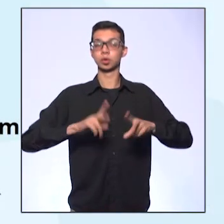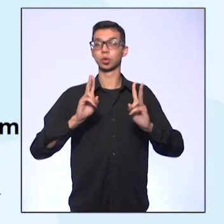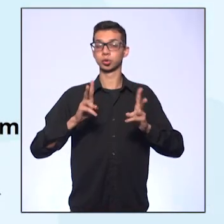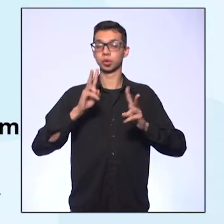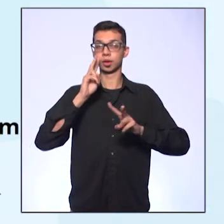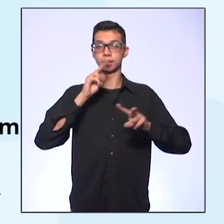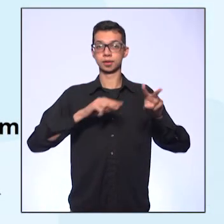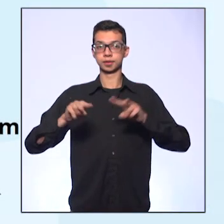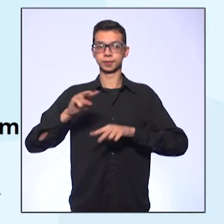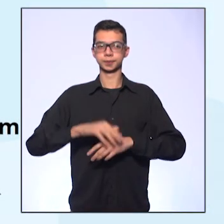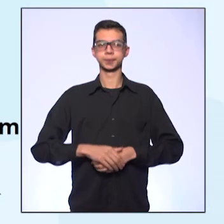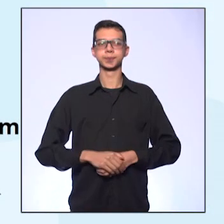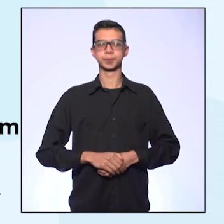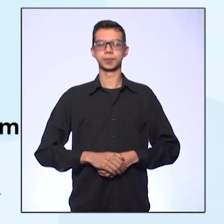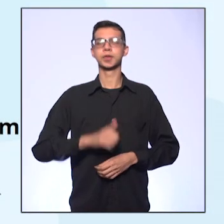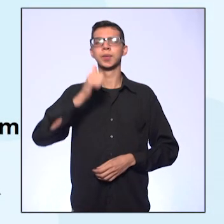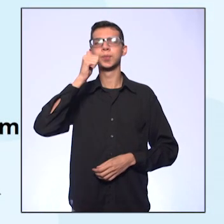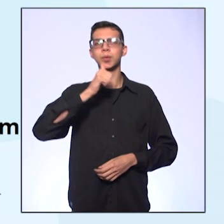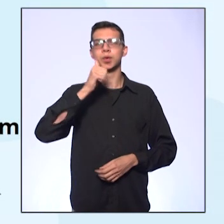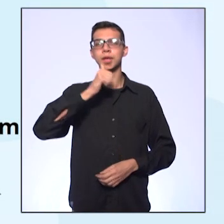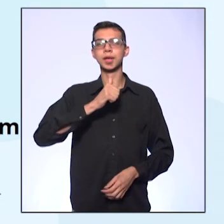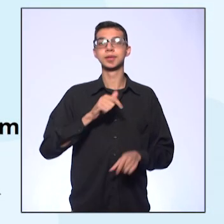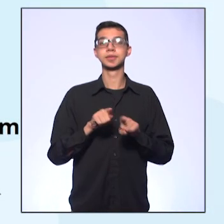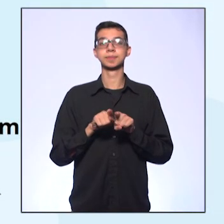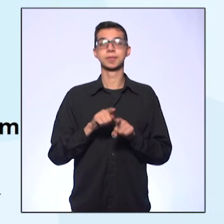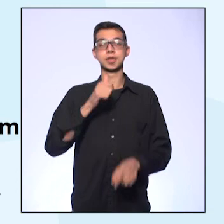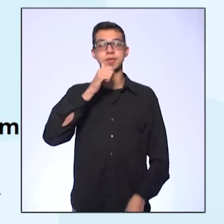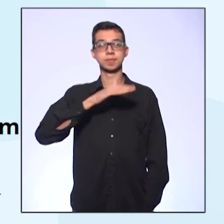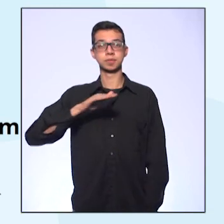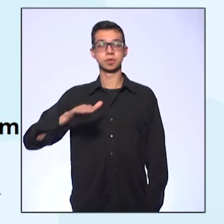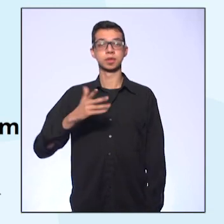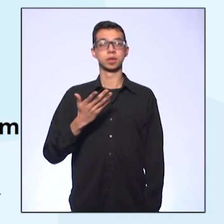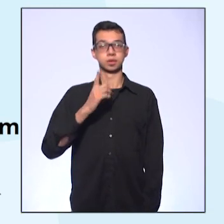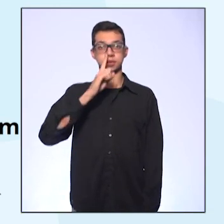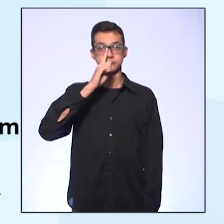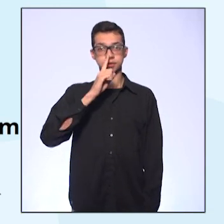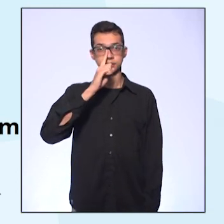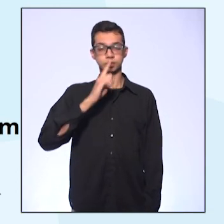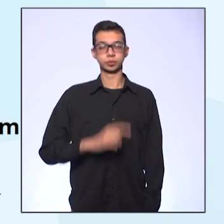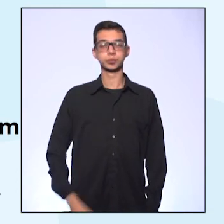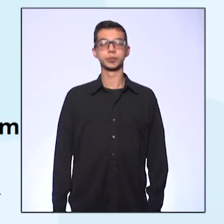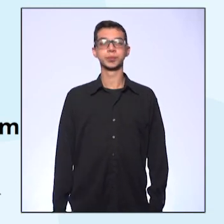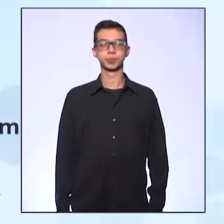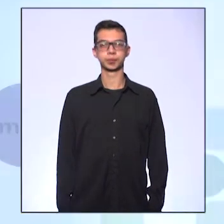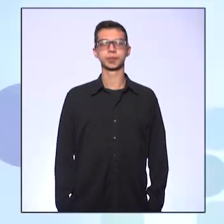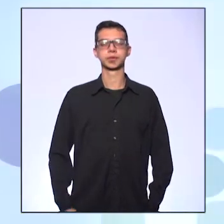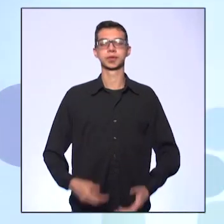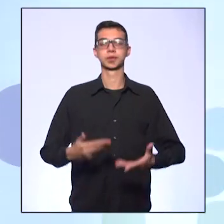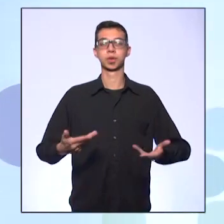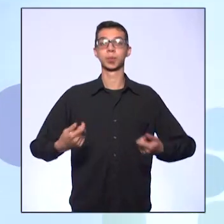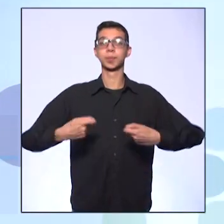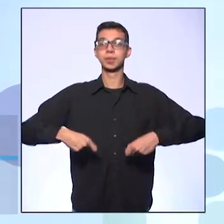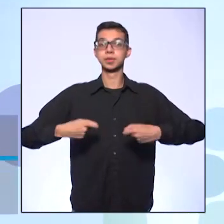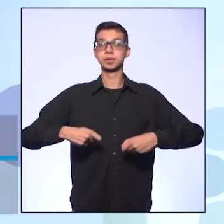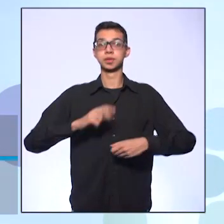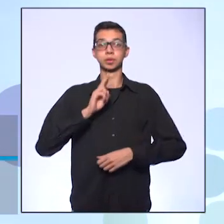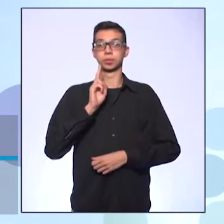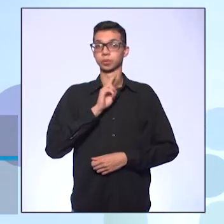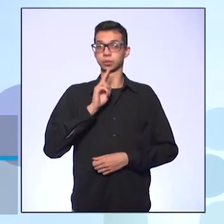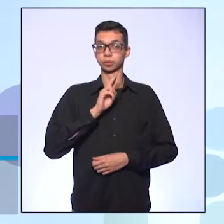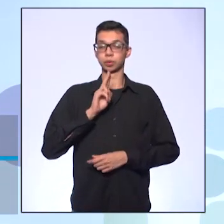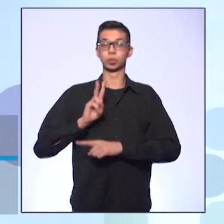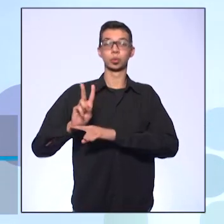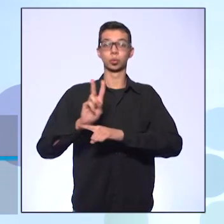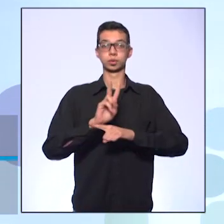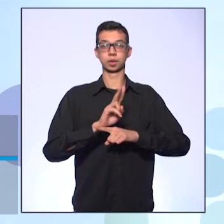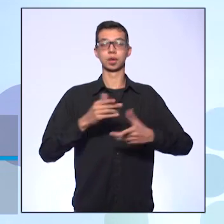e meninas estão em risco, alerta o fundo, né? Ou seja, é necessário que haja uma ação urgente, segundo a